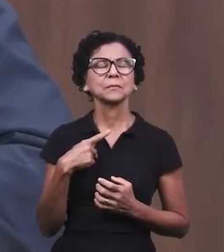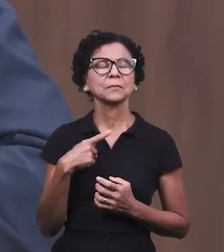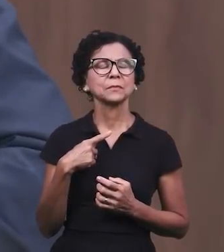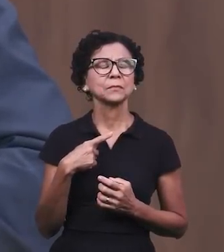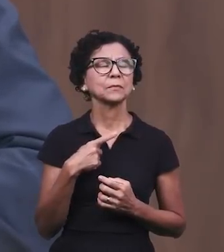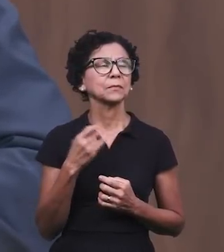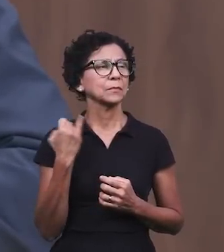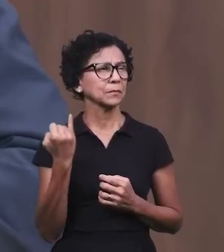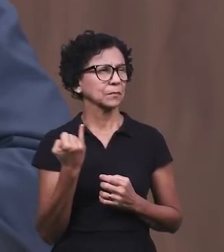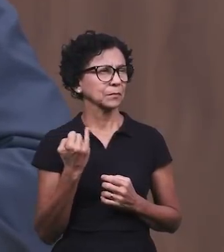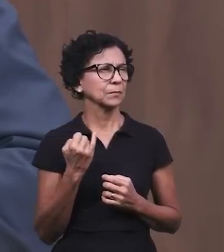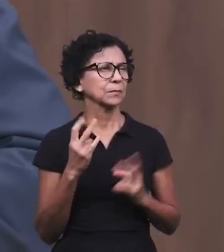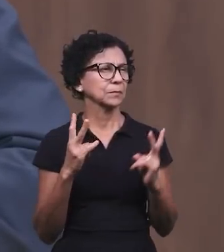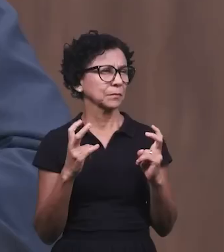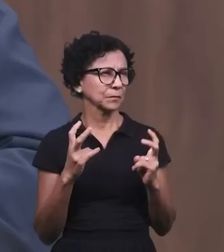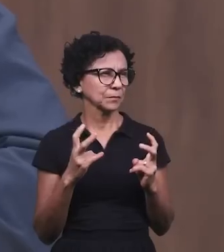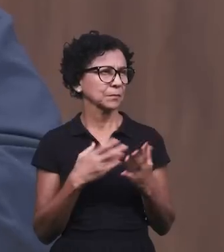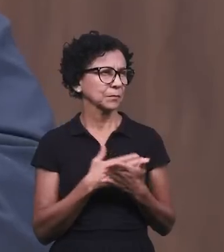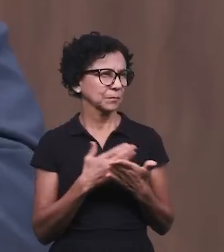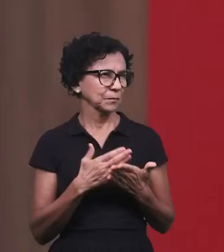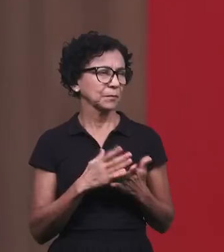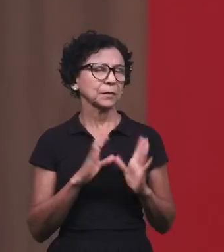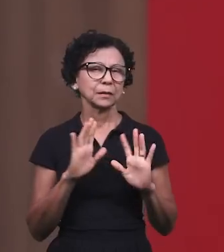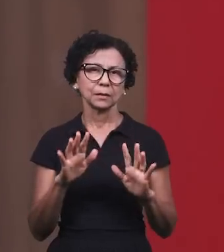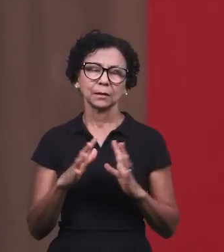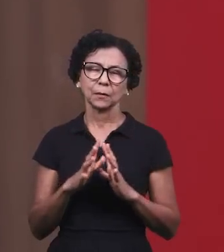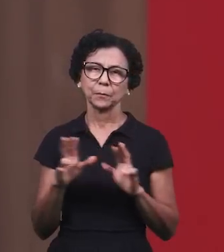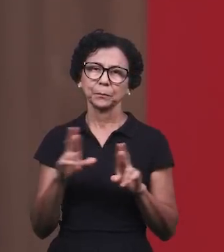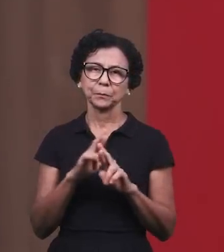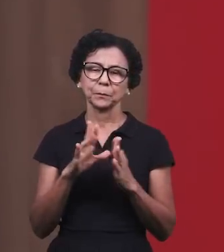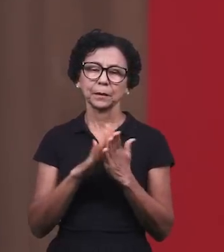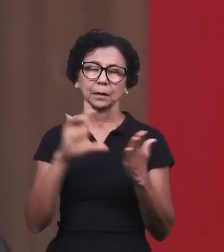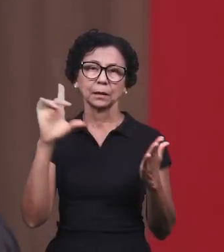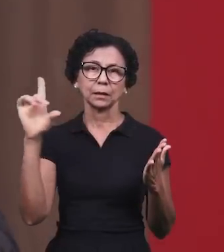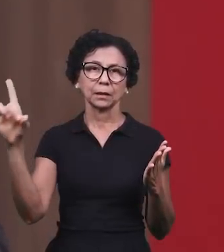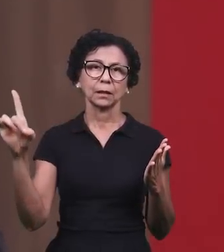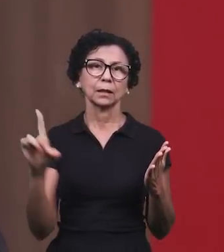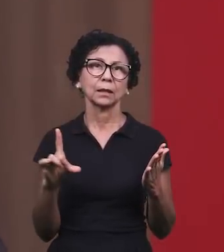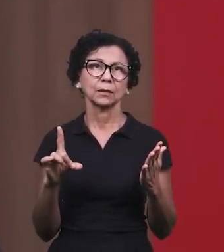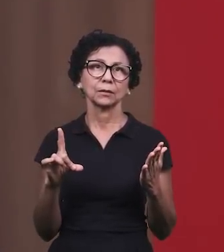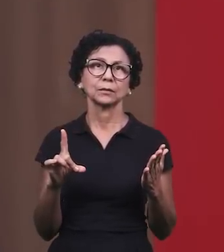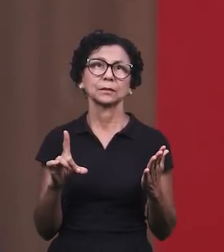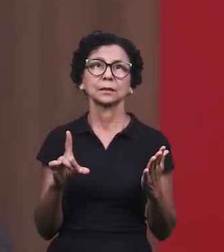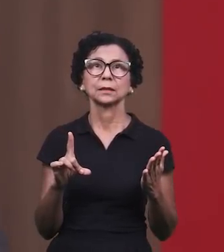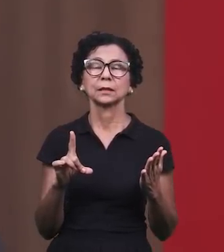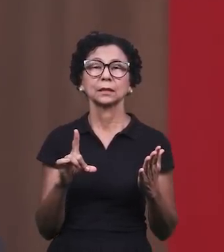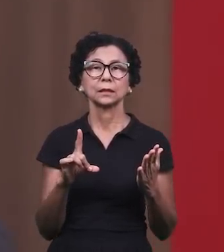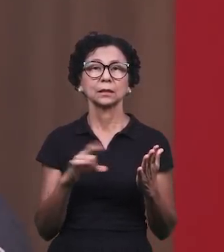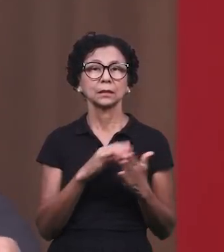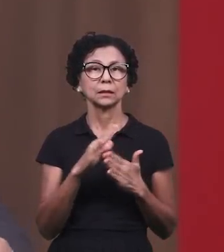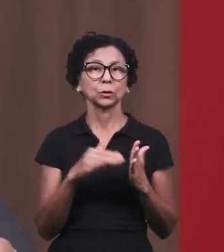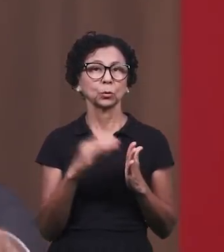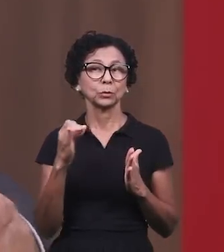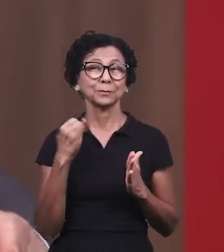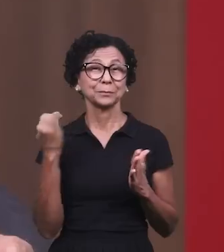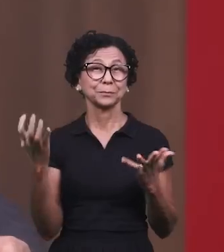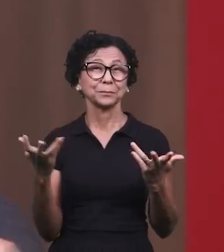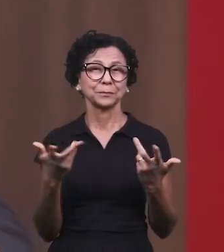sobre esse assunto que é muito importante para nós. Vamos lá, o assunto da palavra, não tem nem como dizer de importância, que a palavra é